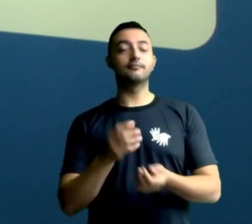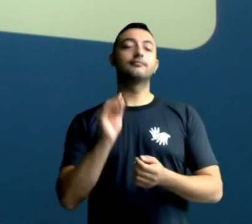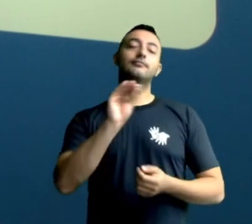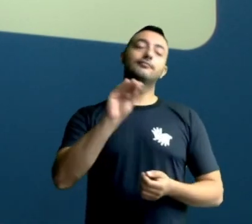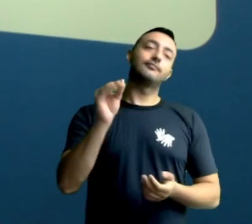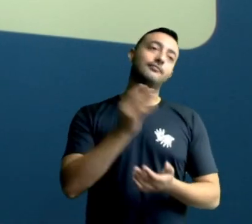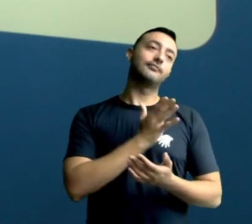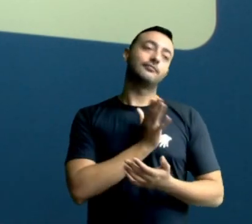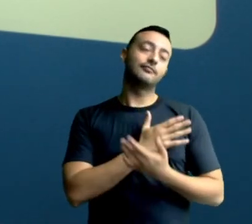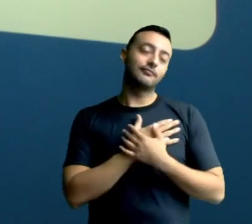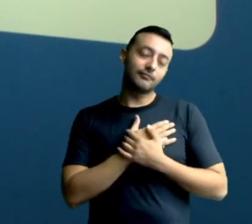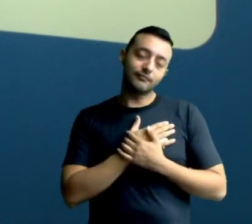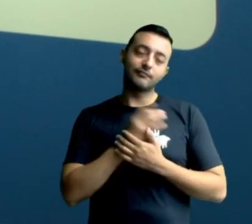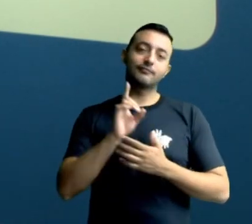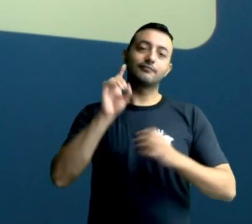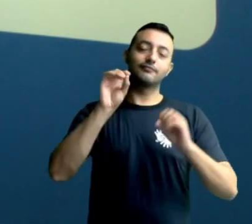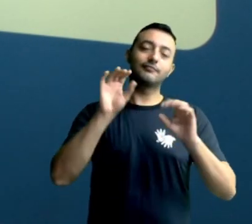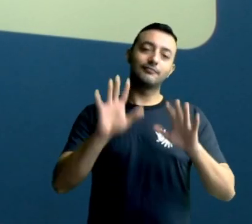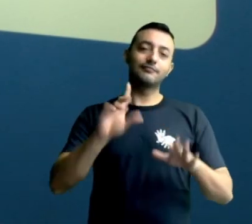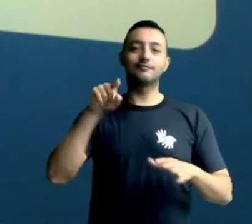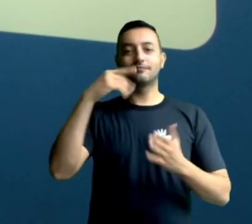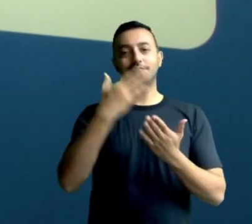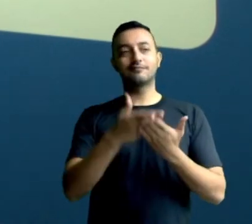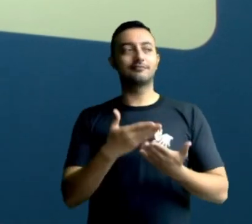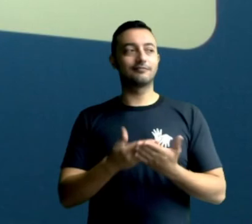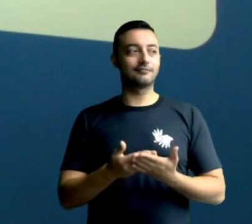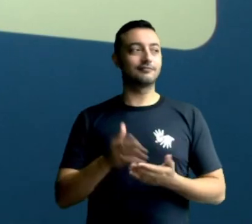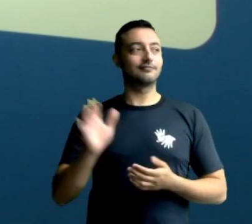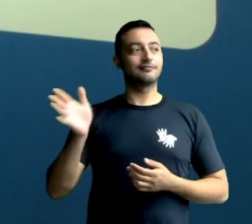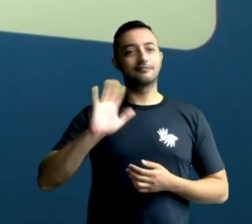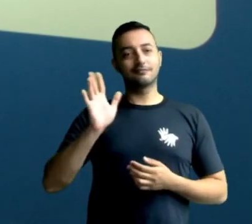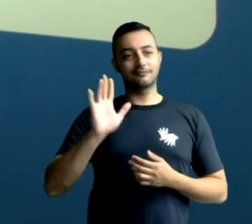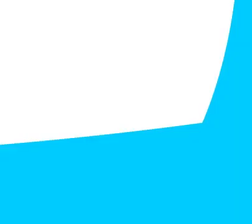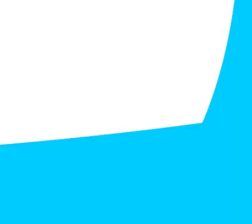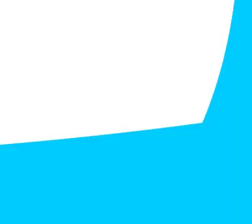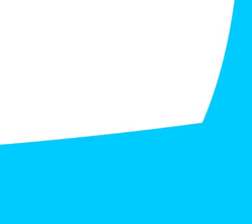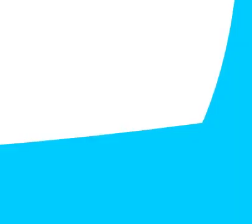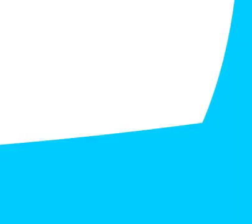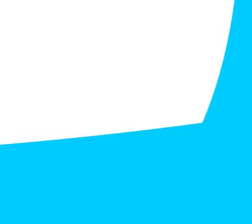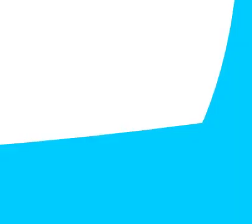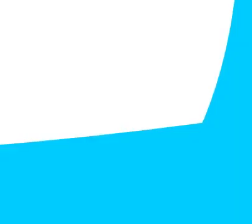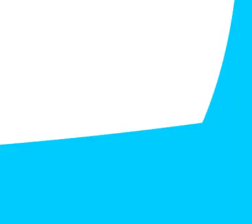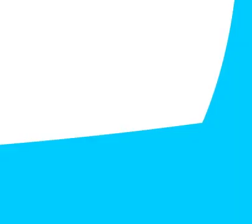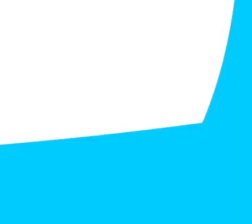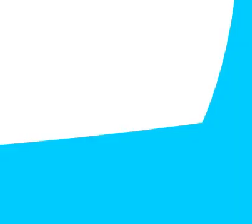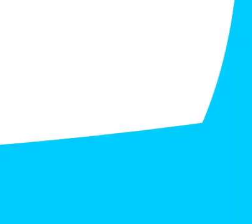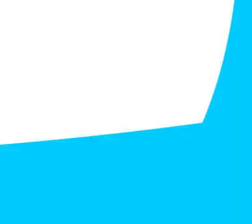beijo no coração. Fica com Deus e até a próxima aula. Tchau, tchau!